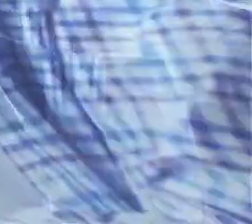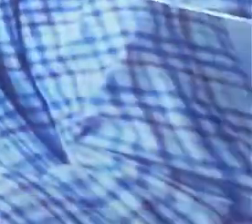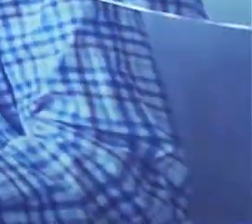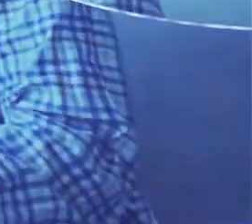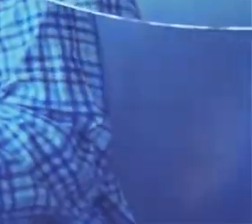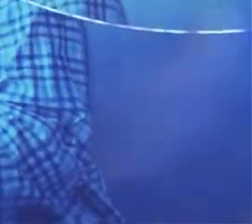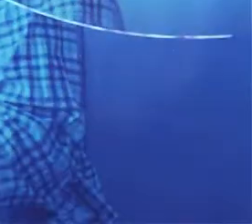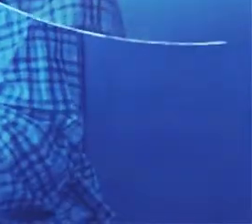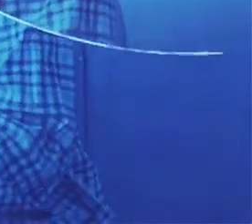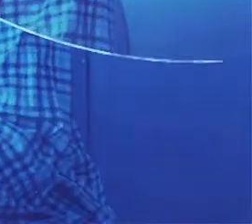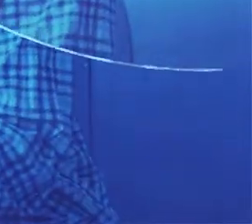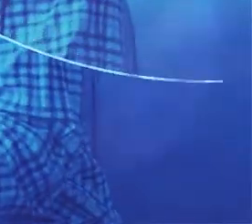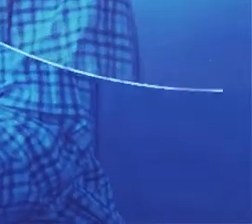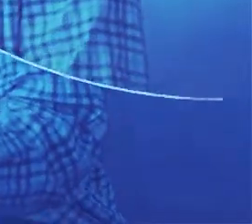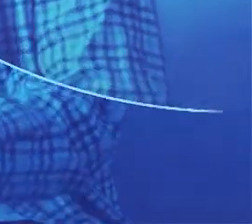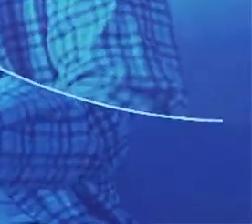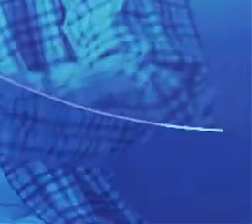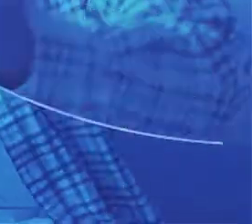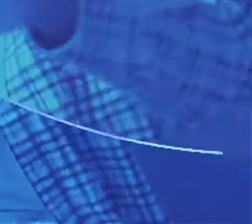aí